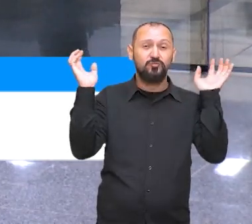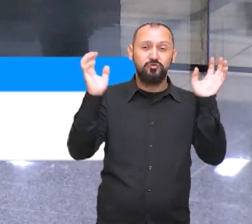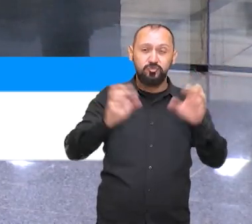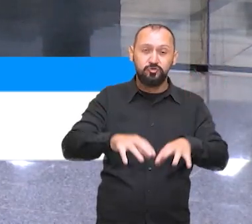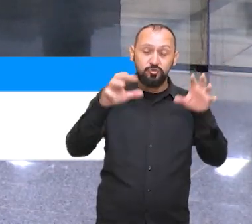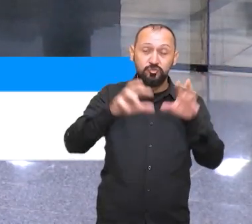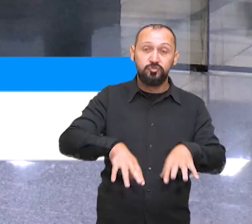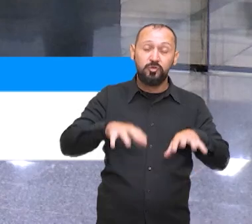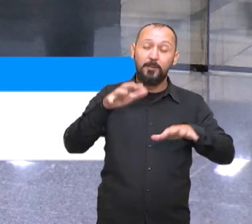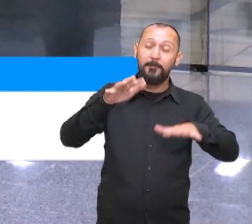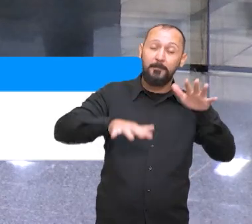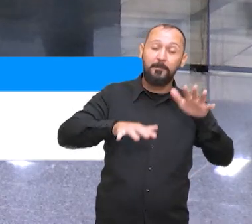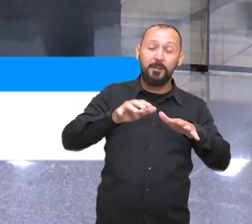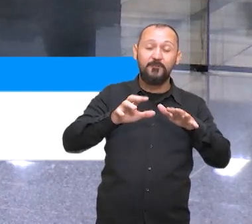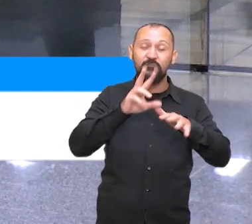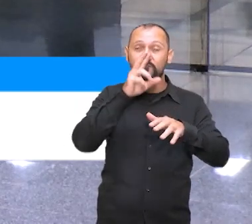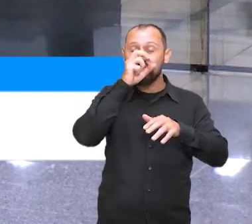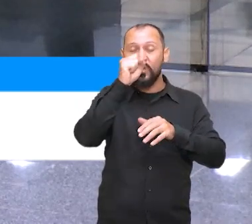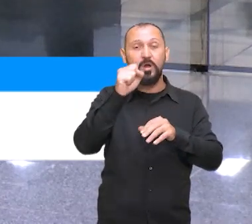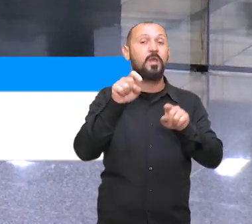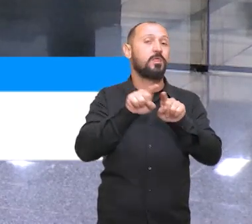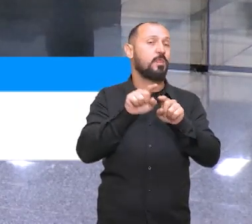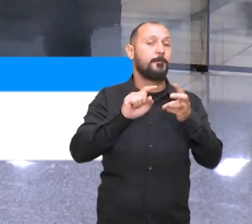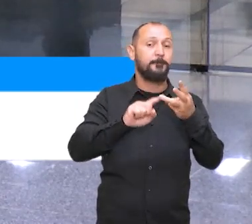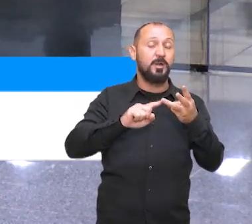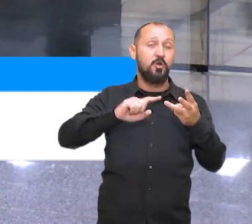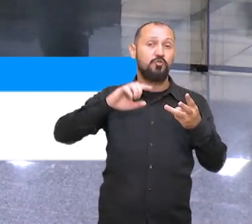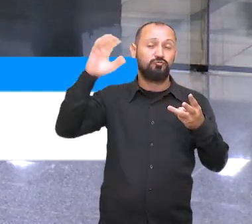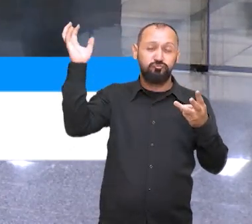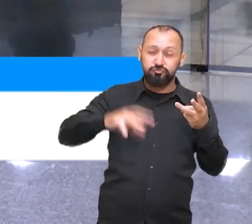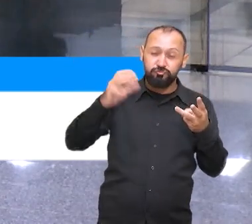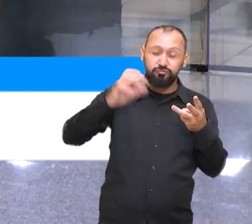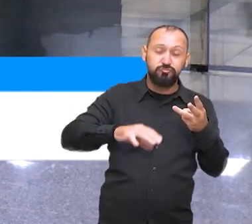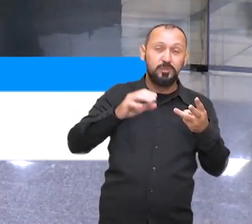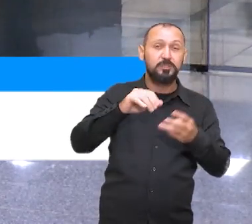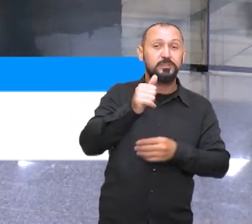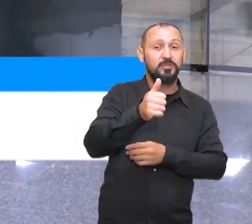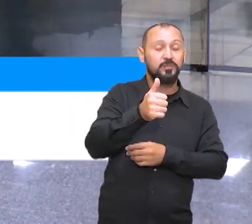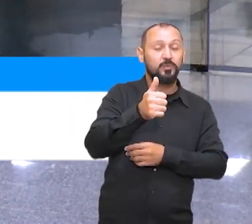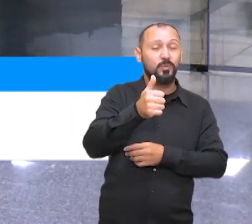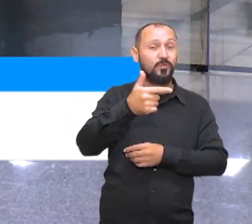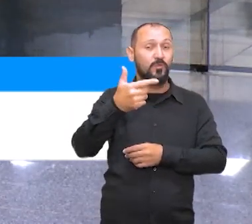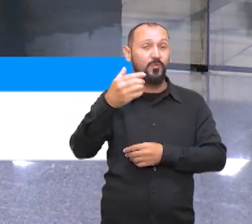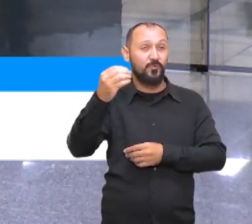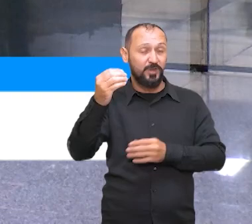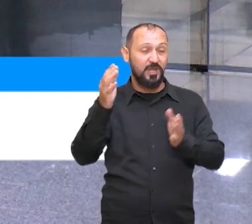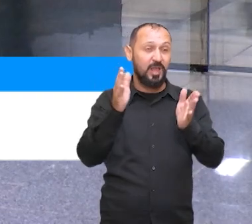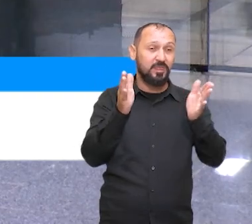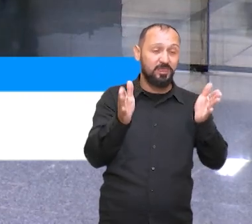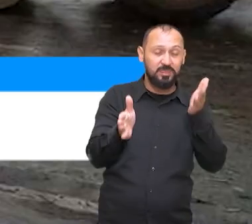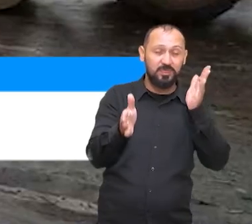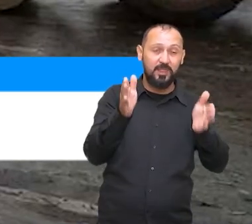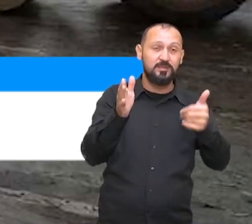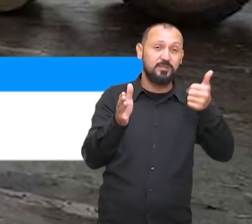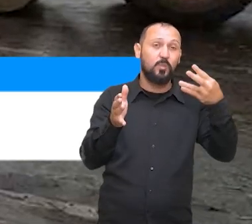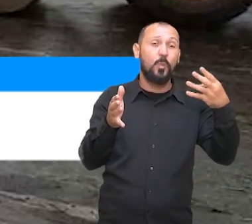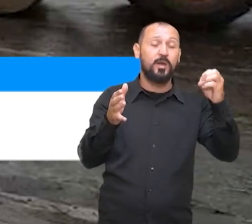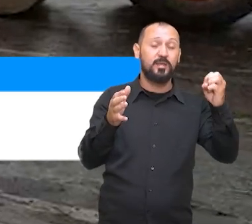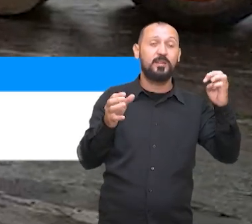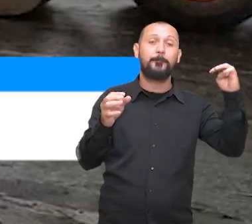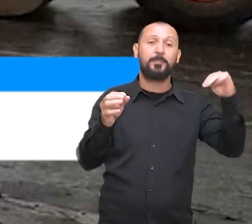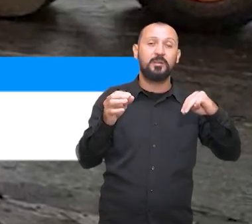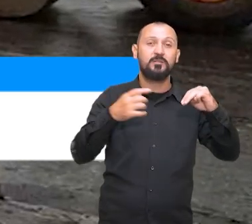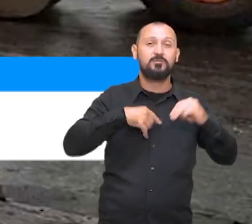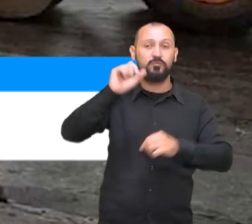Sul registrou chuvas de intensidade moderada, fortes e tempestades entre 120 a 240 milímetros. As